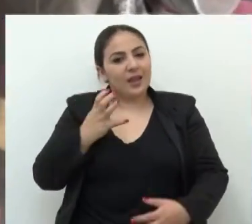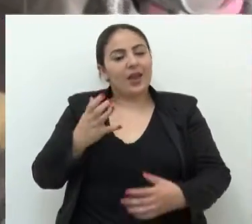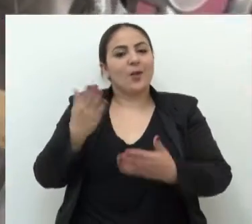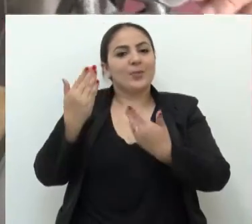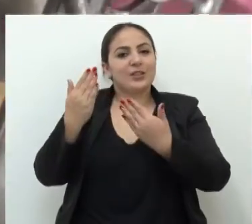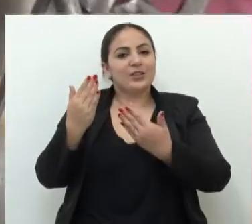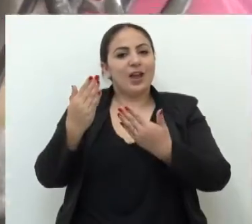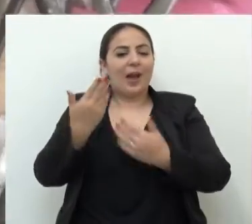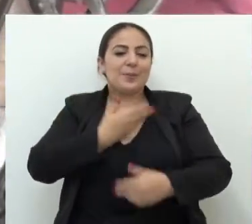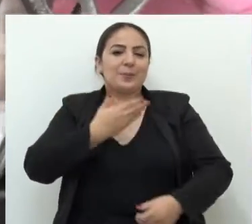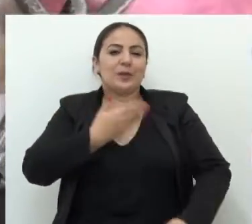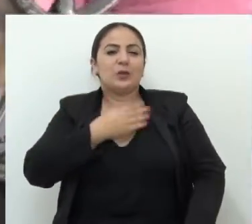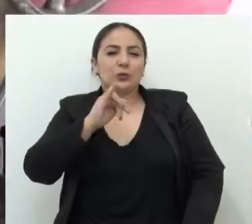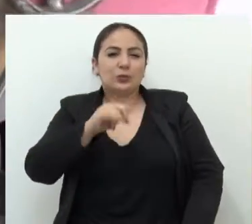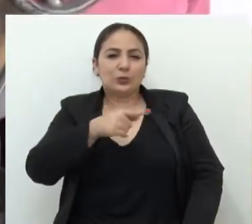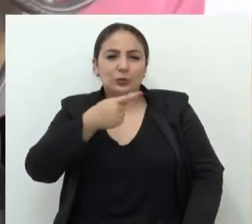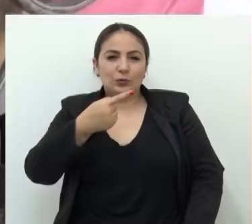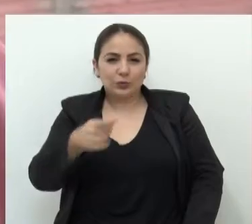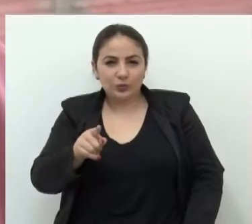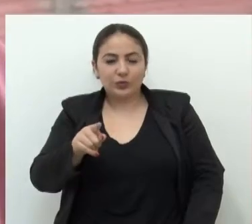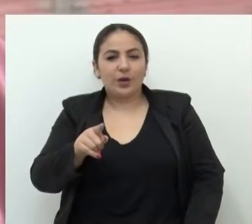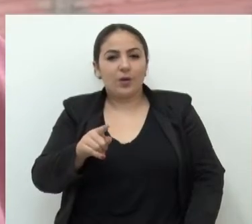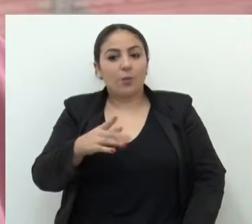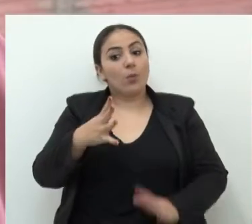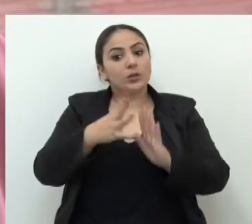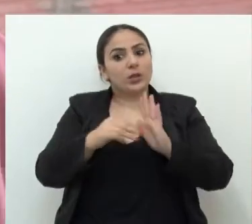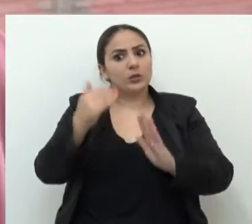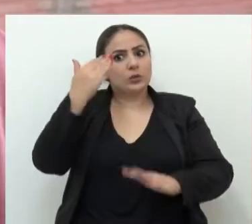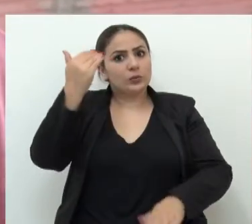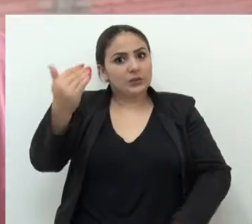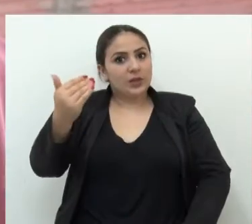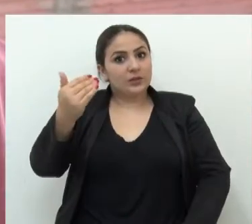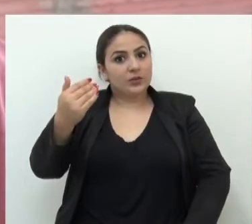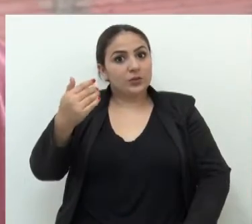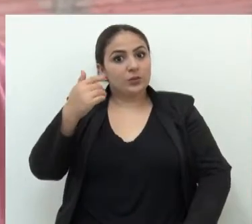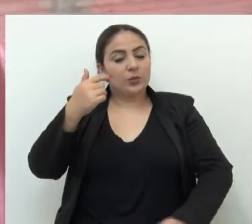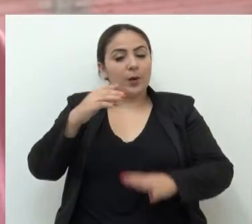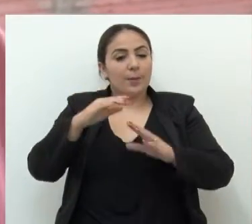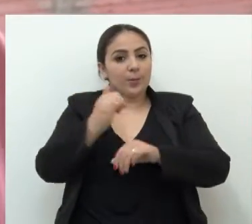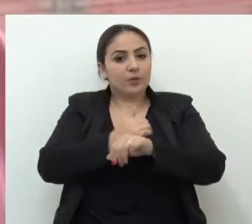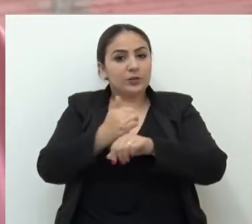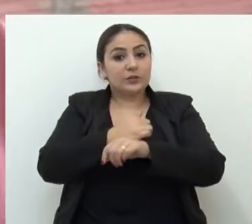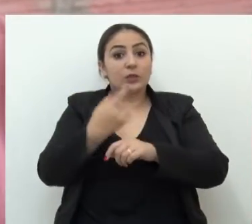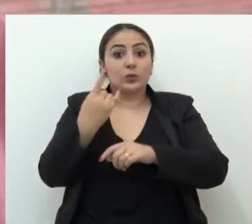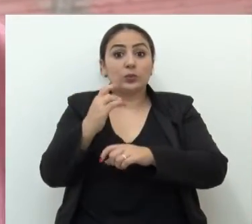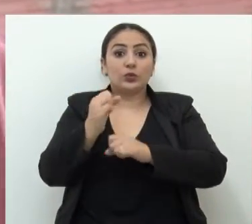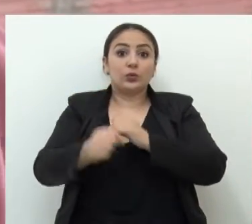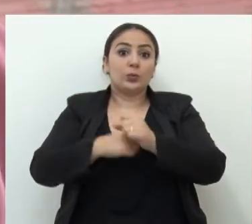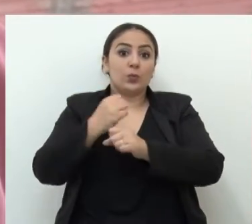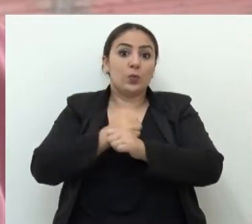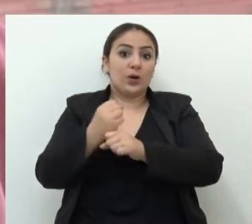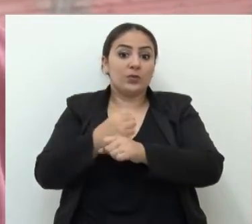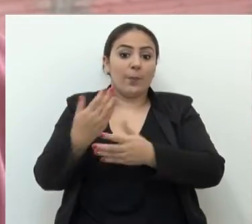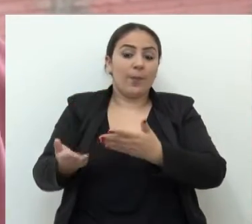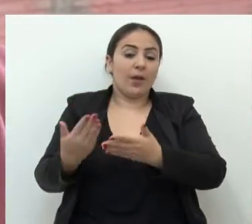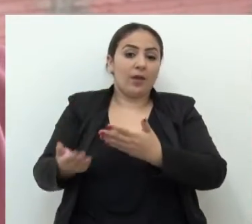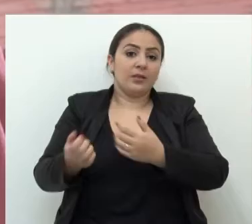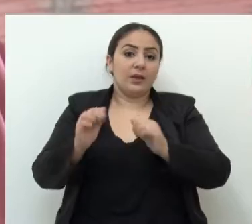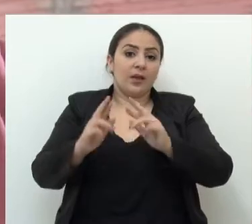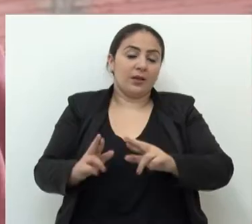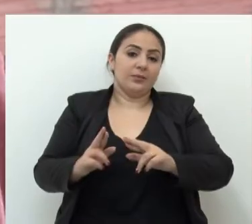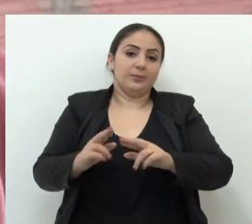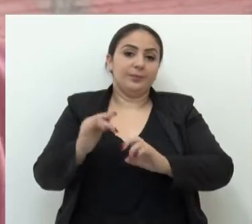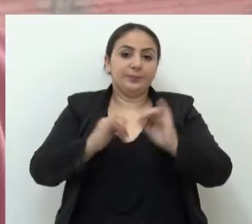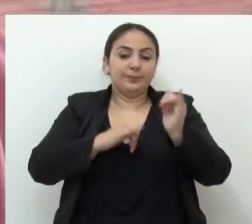parlamentar quer homenagear o amigo Joãozinho, exemplo de sucesso numa carreira que nos últimos anos perde espaço para